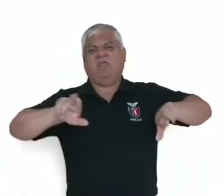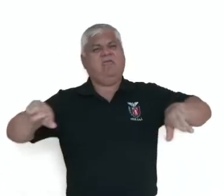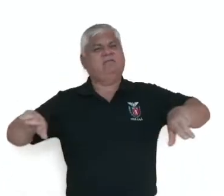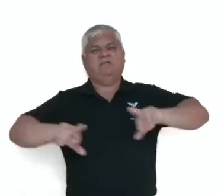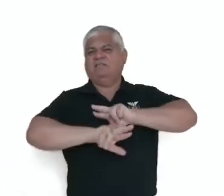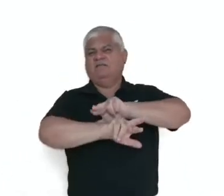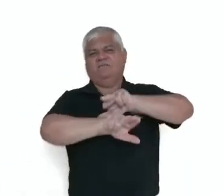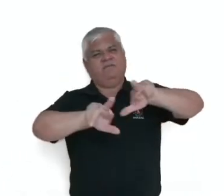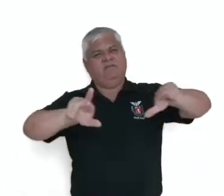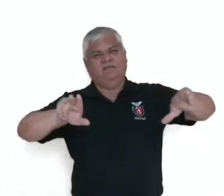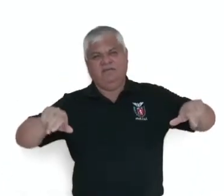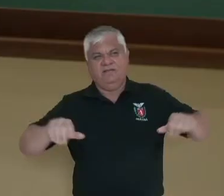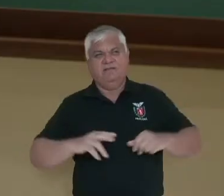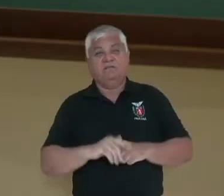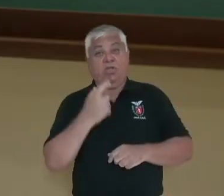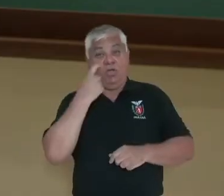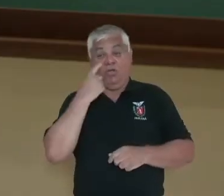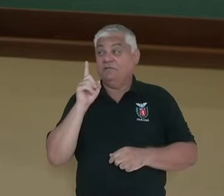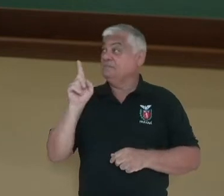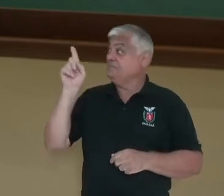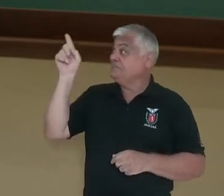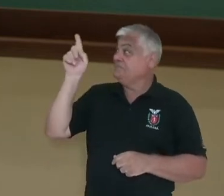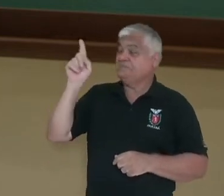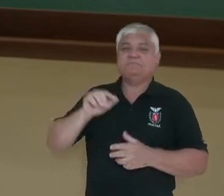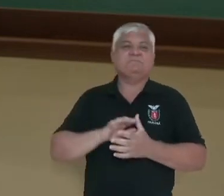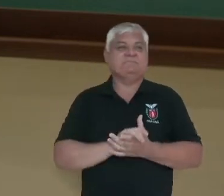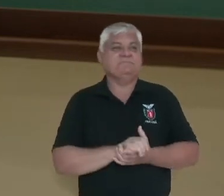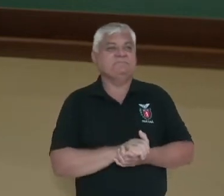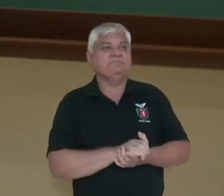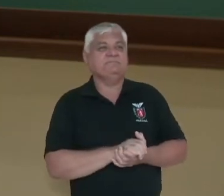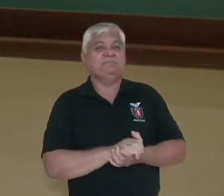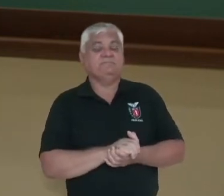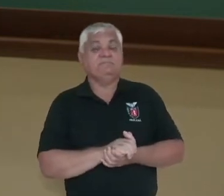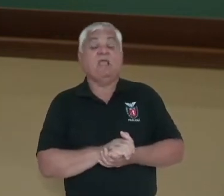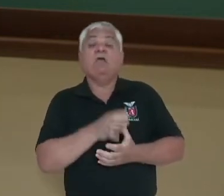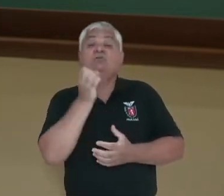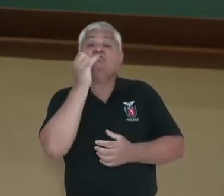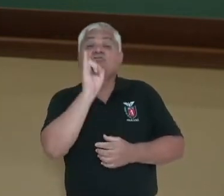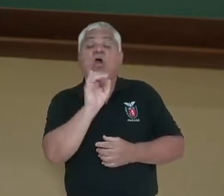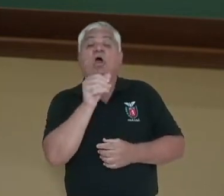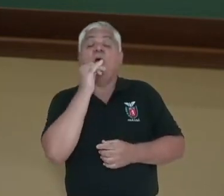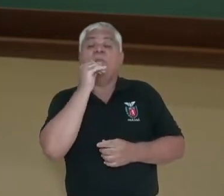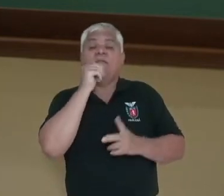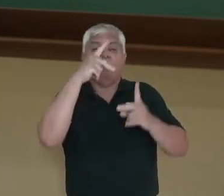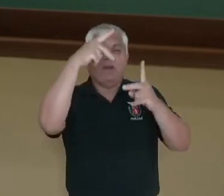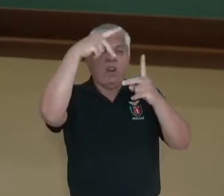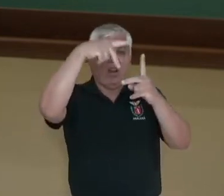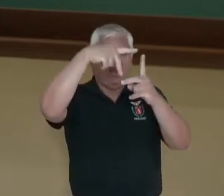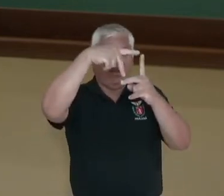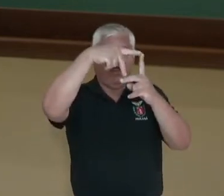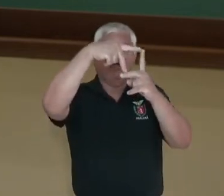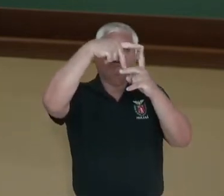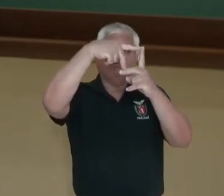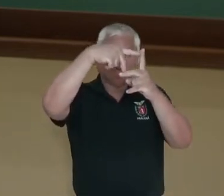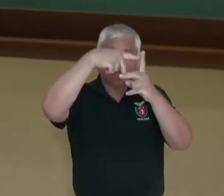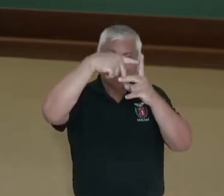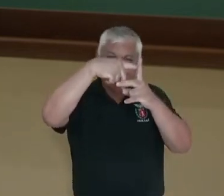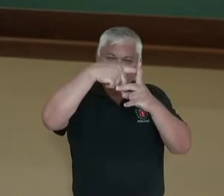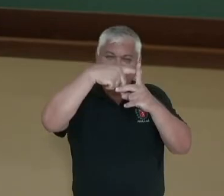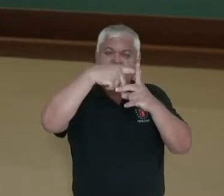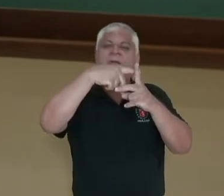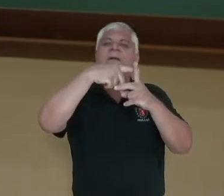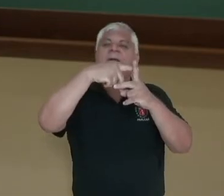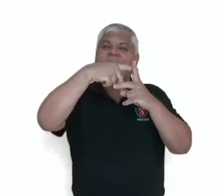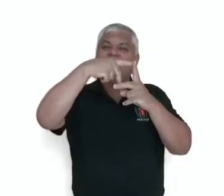completamente diferentes. Veja a seguir. Então, olha só, pessoal, a gente só diminuiu os quadradinhos, a quantidade de pixel. Olha só, aqui